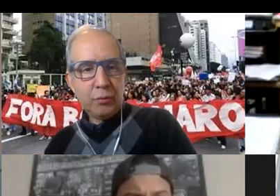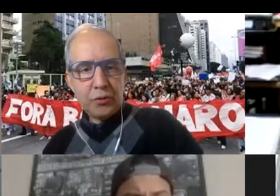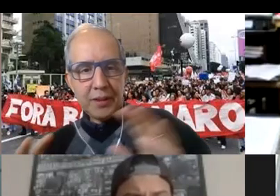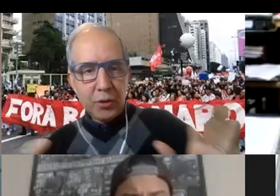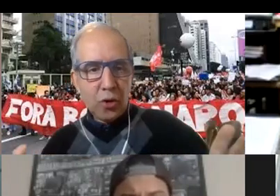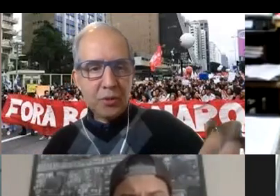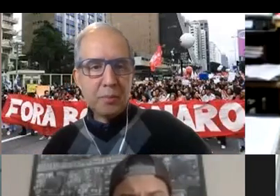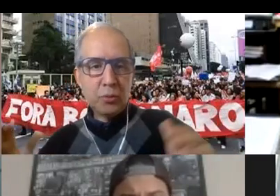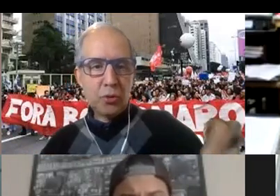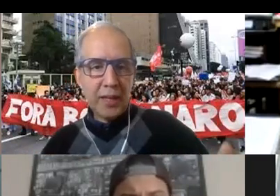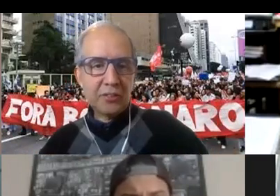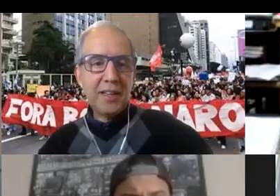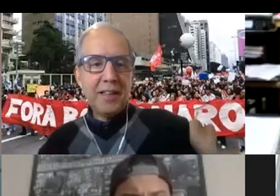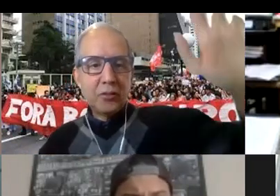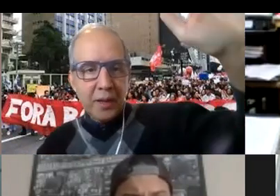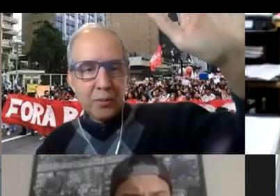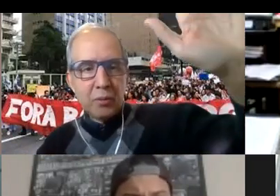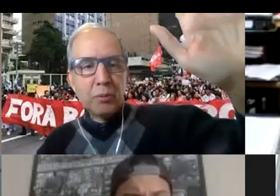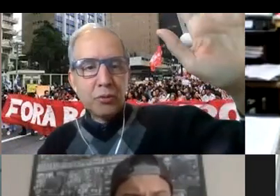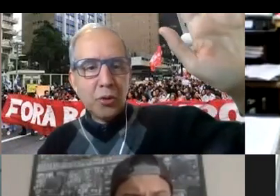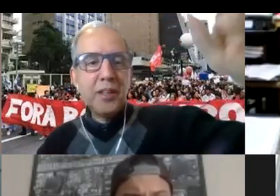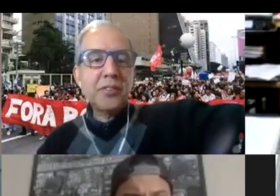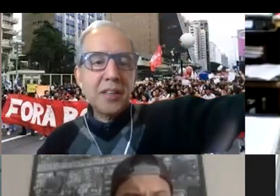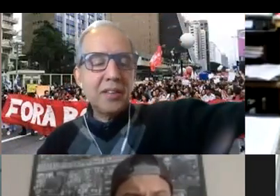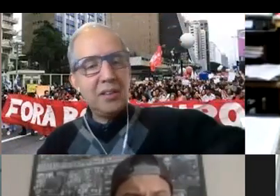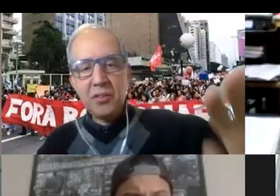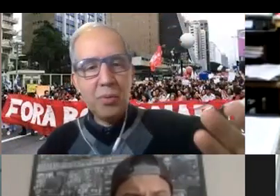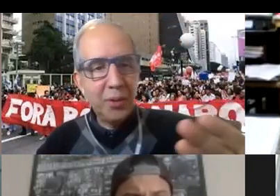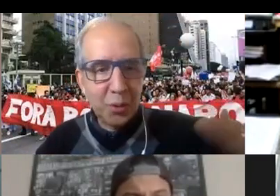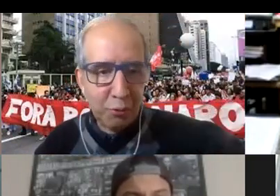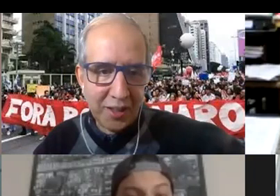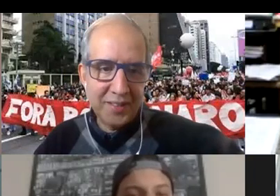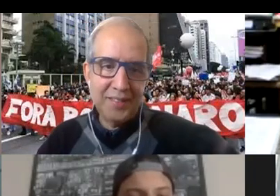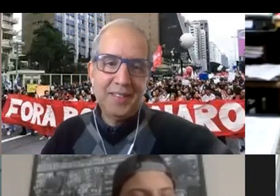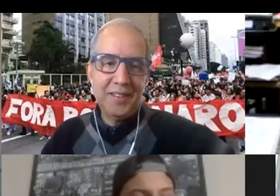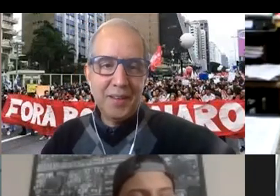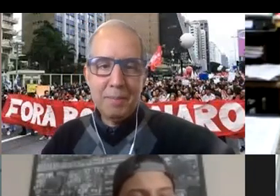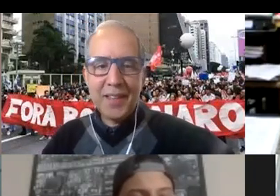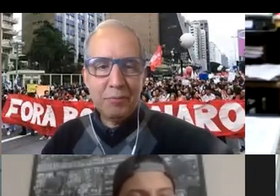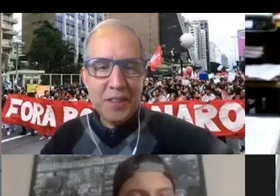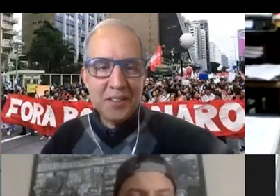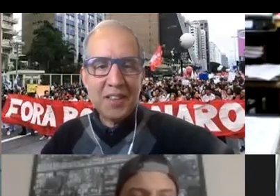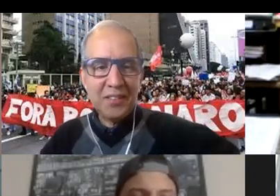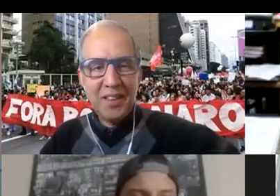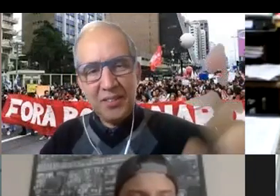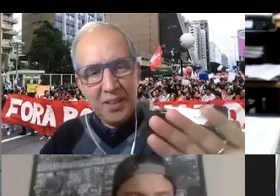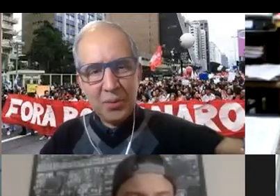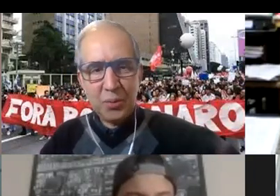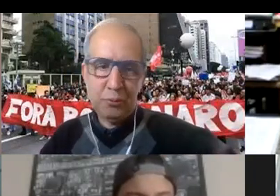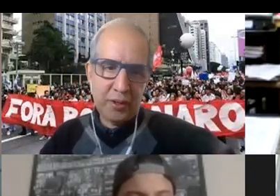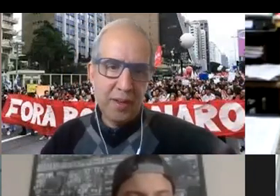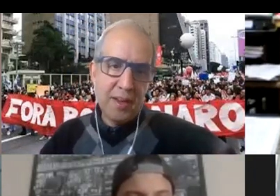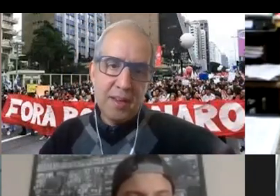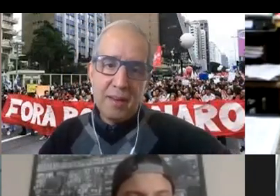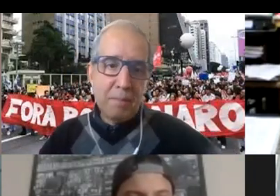e eu não vou citar nomes, mas os colegas hegelianos perguntaram, professor, e a ciência? Ele disse, não, eu estou fora. Né? Metafísica, isso aí eu